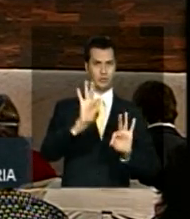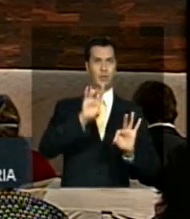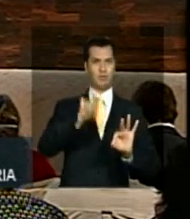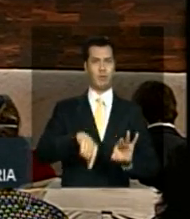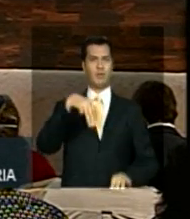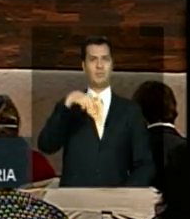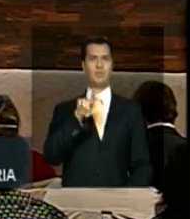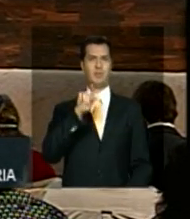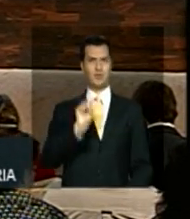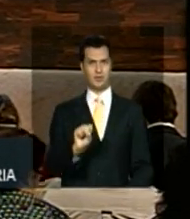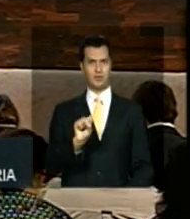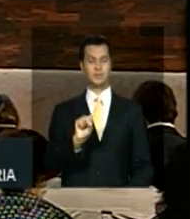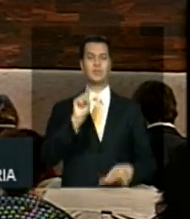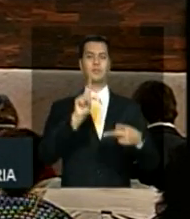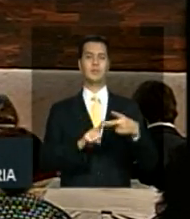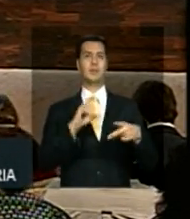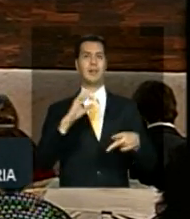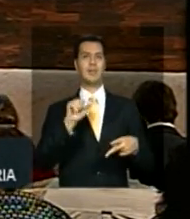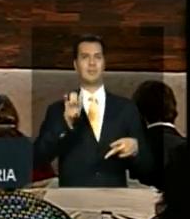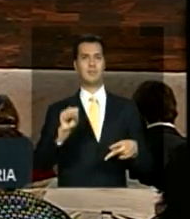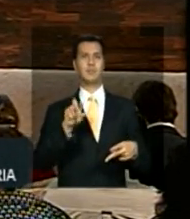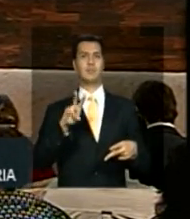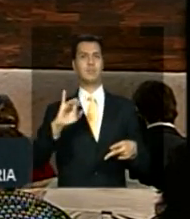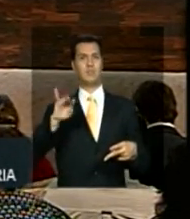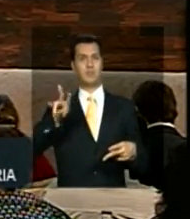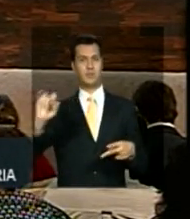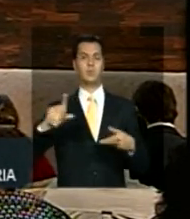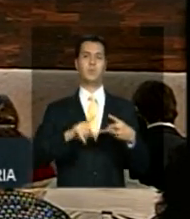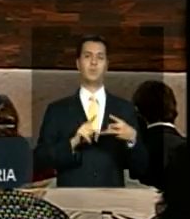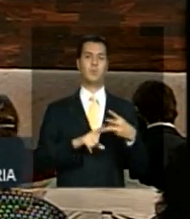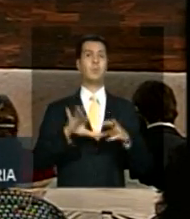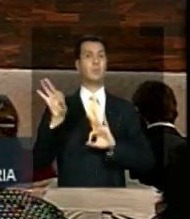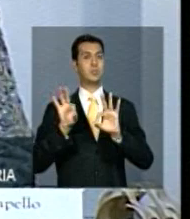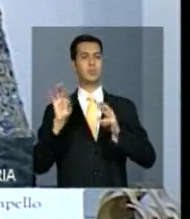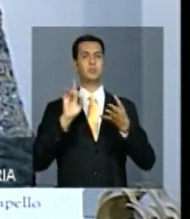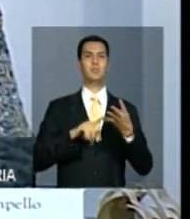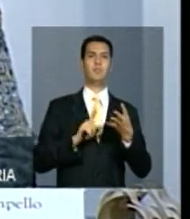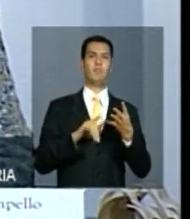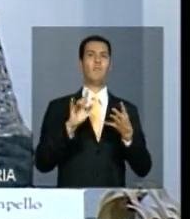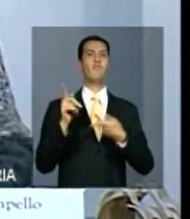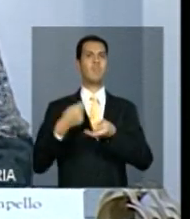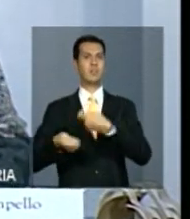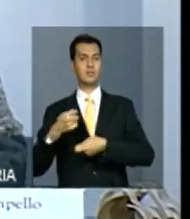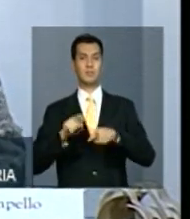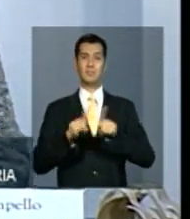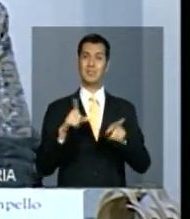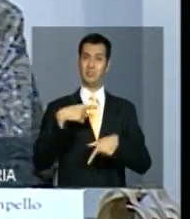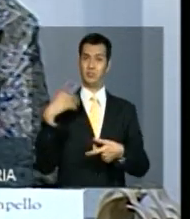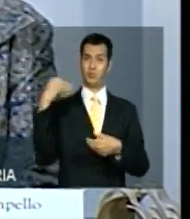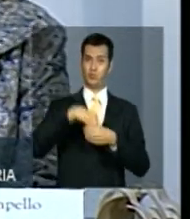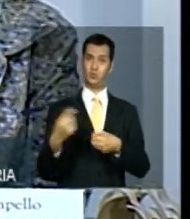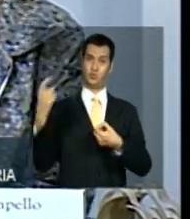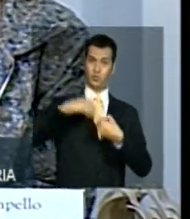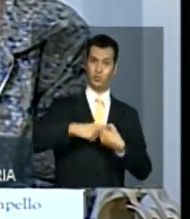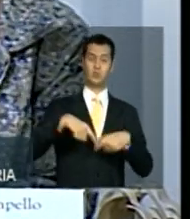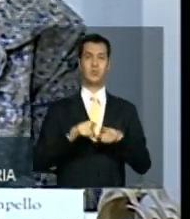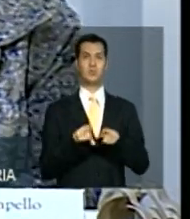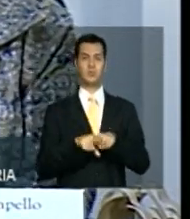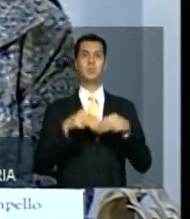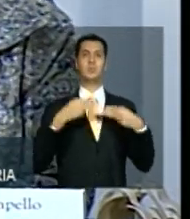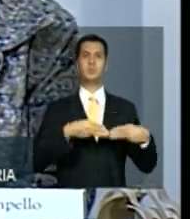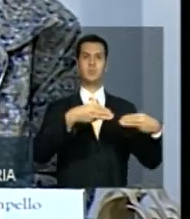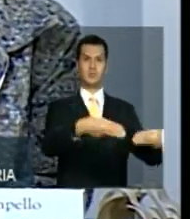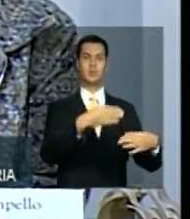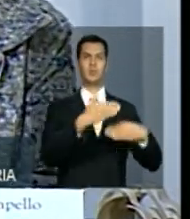combate à fome Casa Civil planejamento e fazenda mas tem no comitê gestor o ministério da o